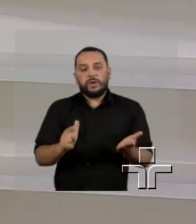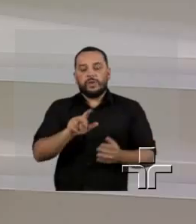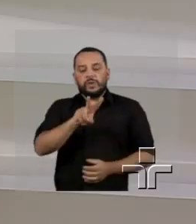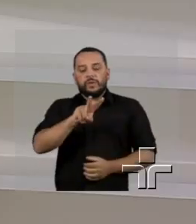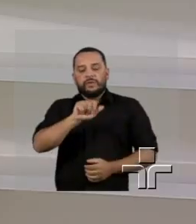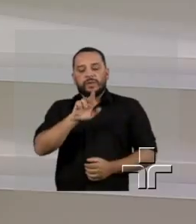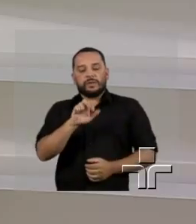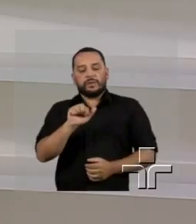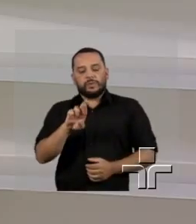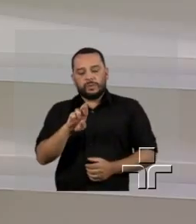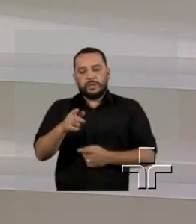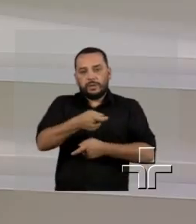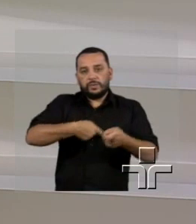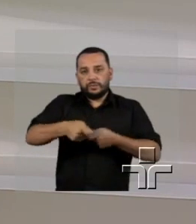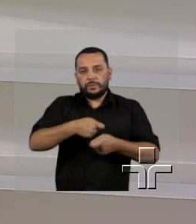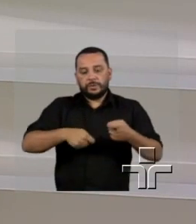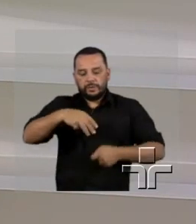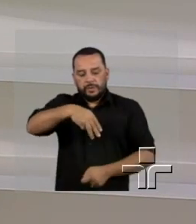Viva.